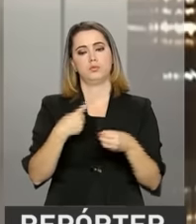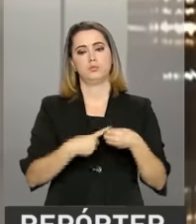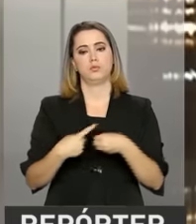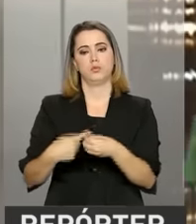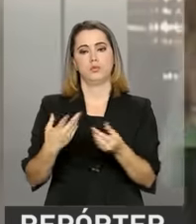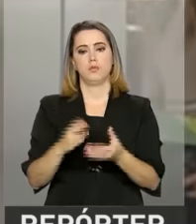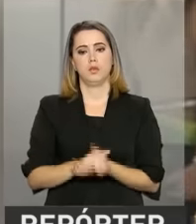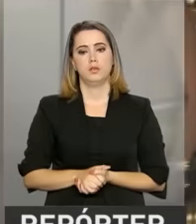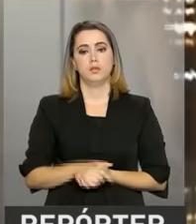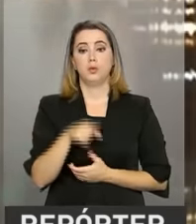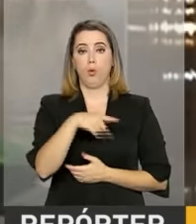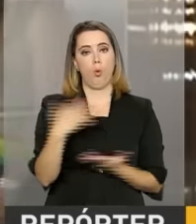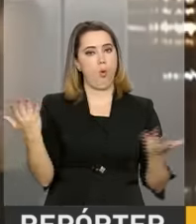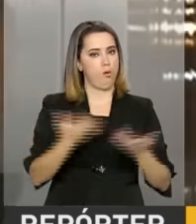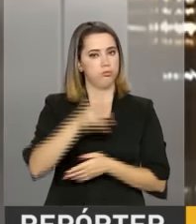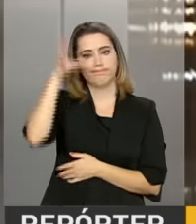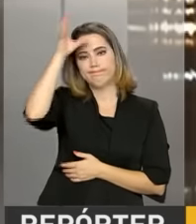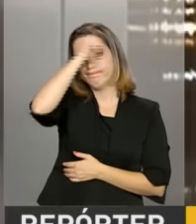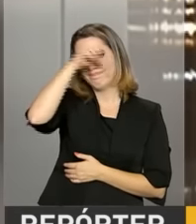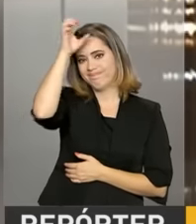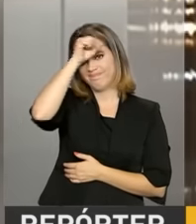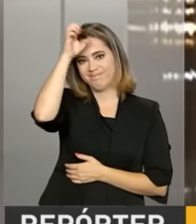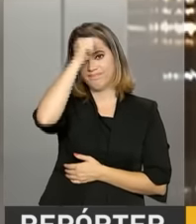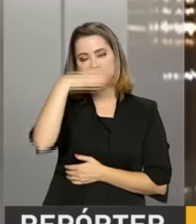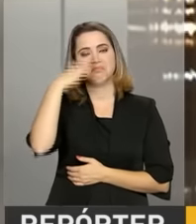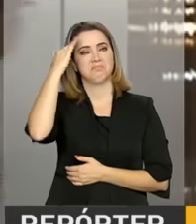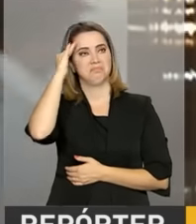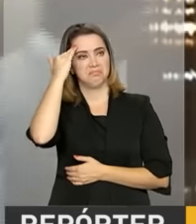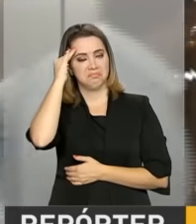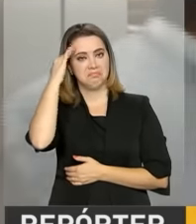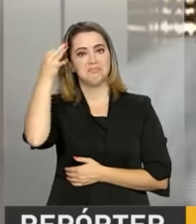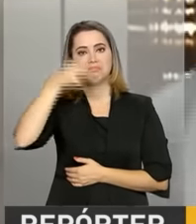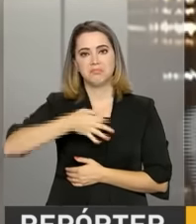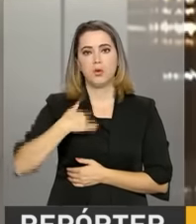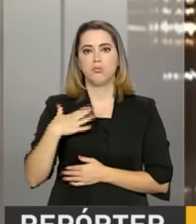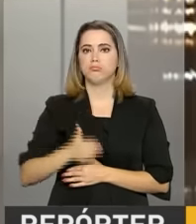Né? É um dia de muito aprendizado, de tomada de consciência e o aumento da responsabilidade.